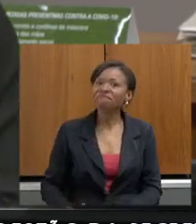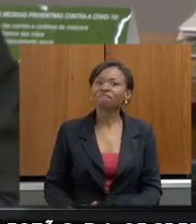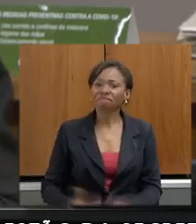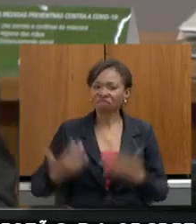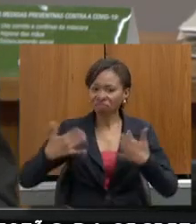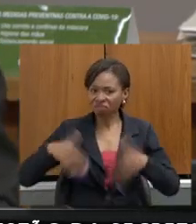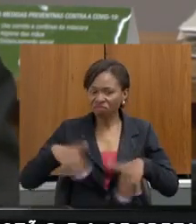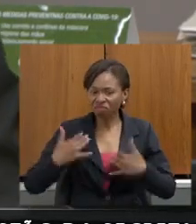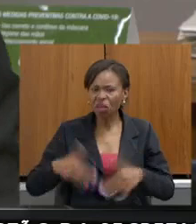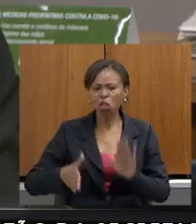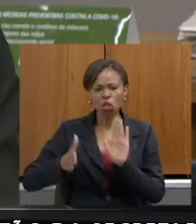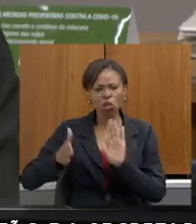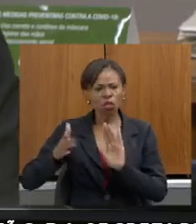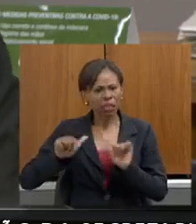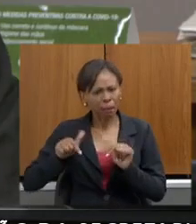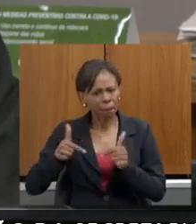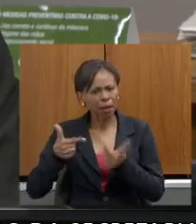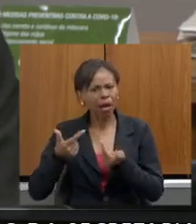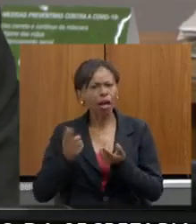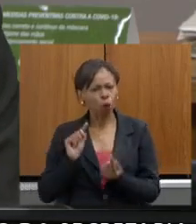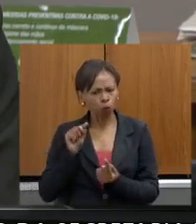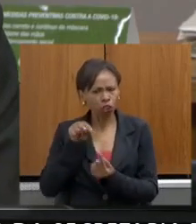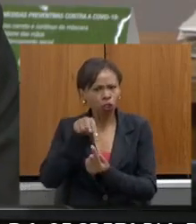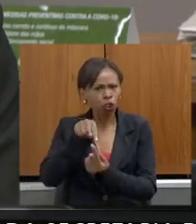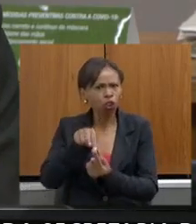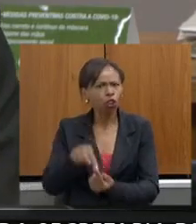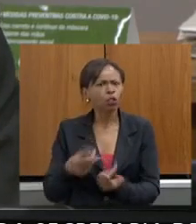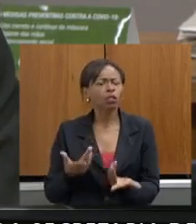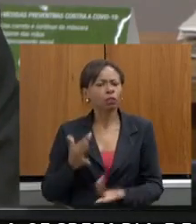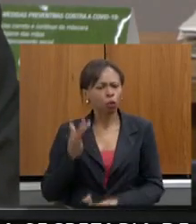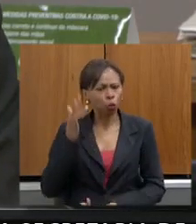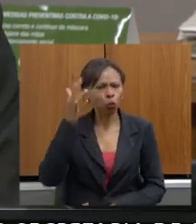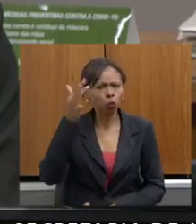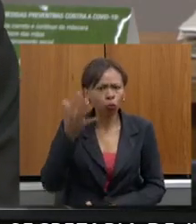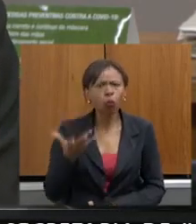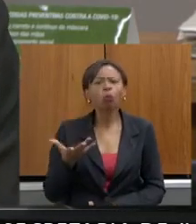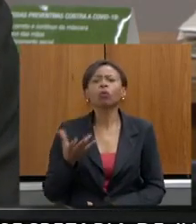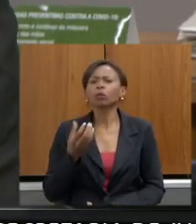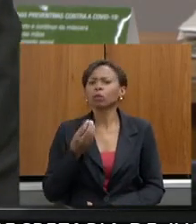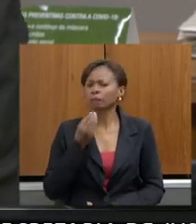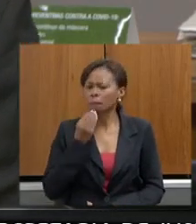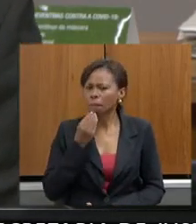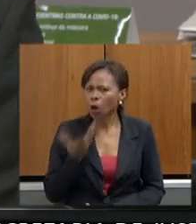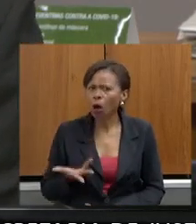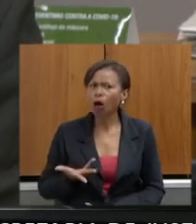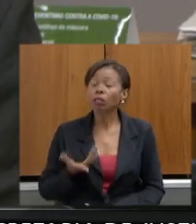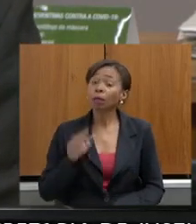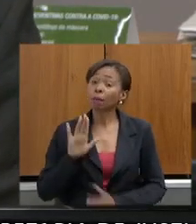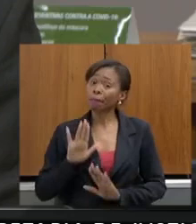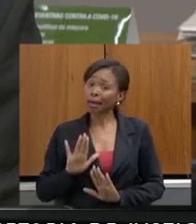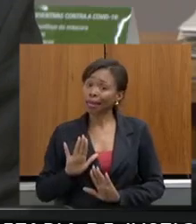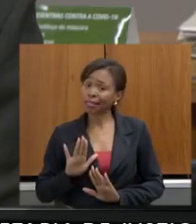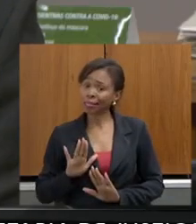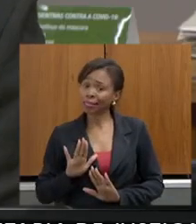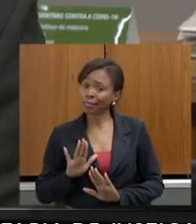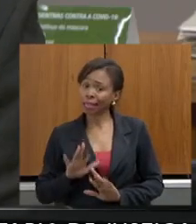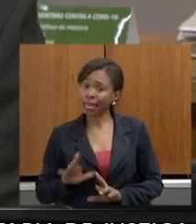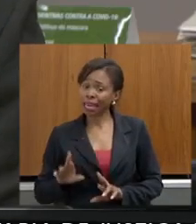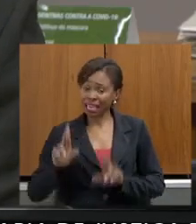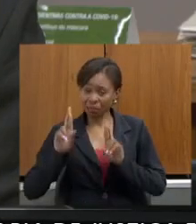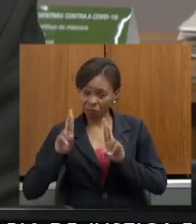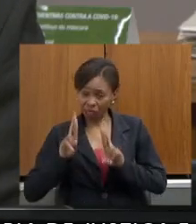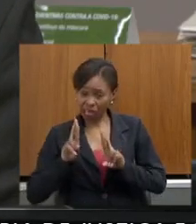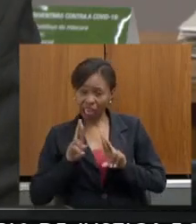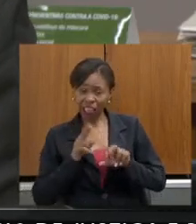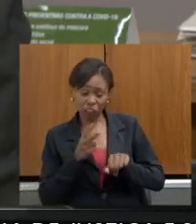clareza em termos de propósito Inter Olá hoje nós queremos chegar na Então guarda de presos nós temos